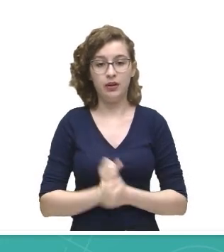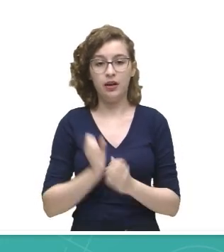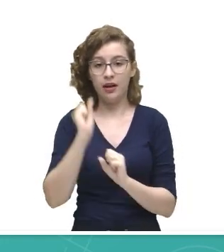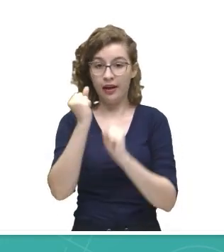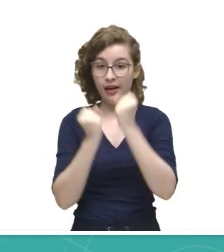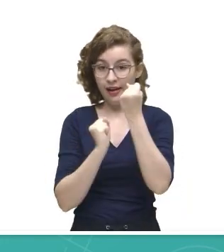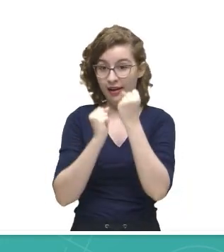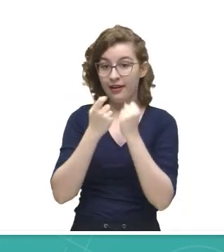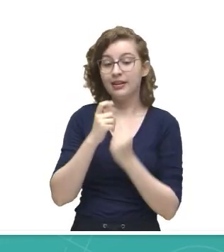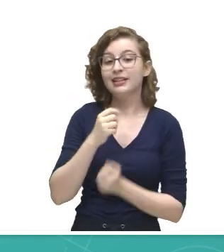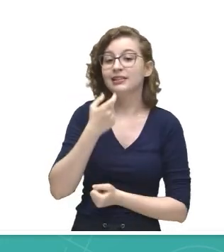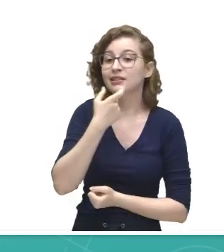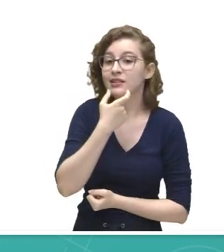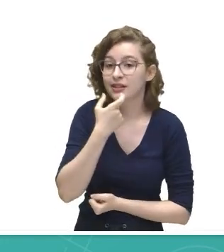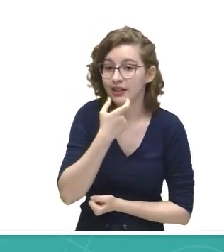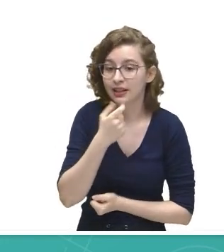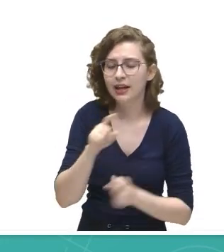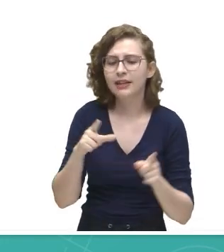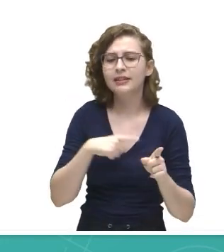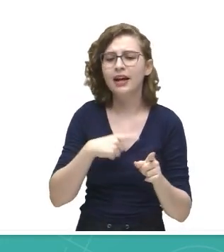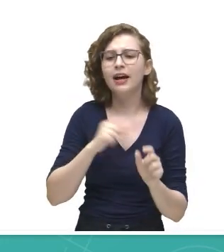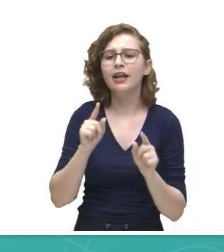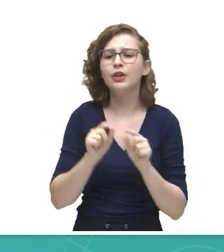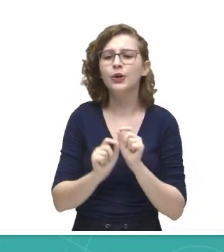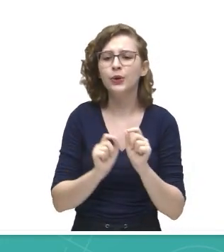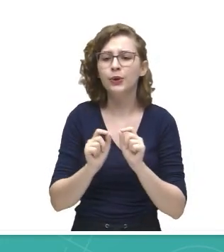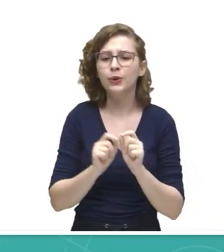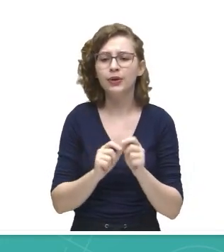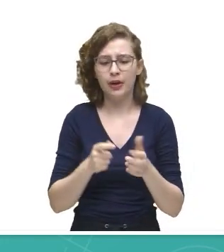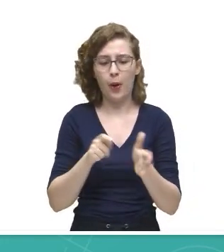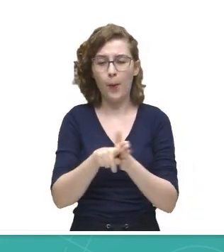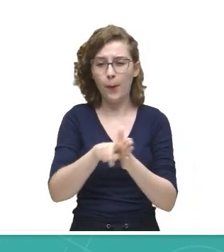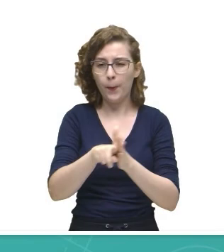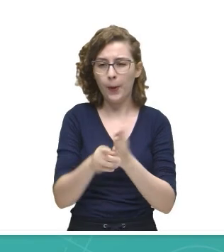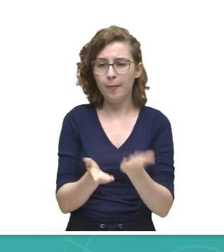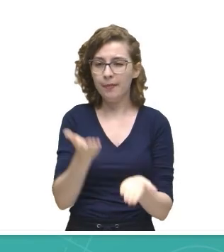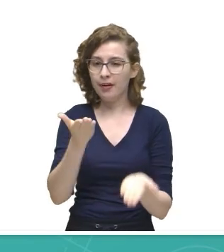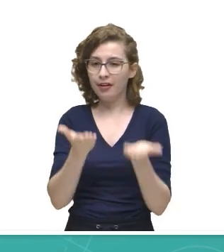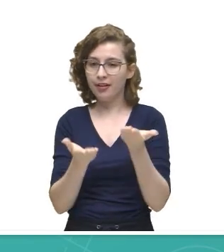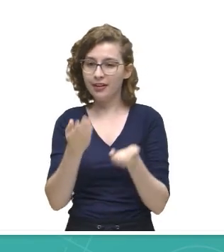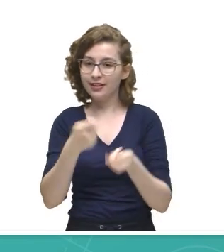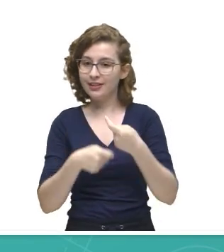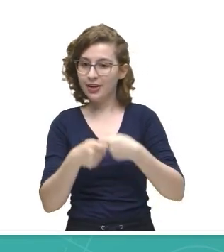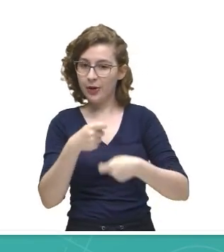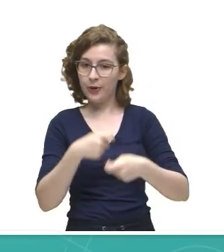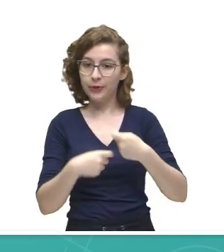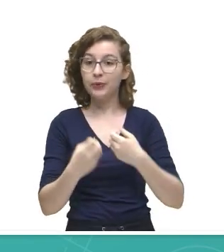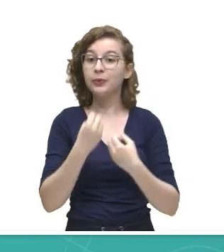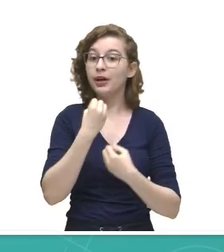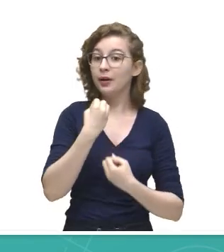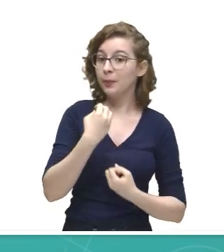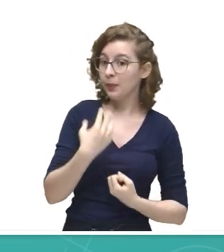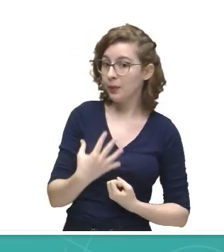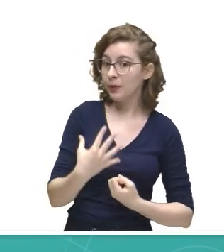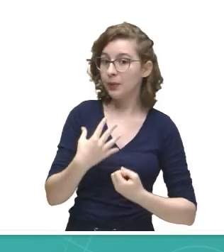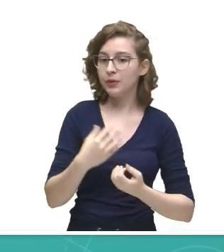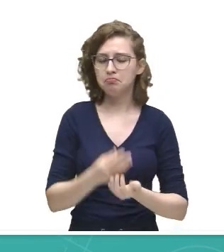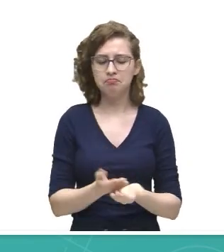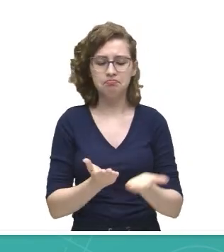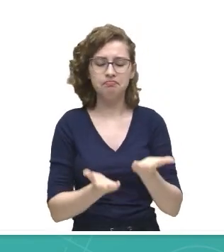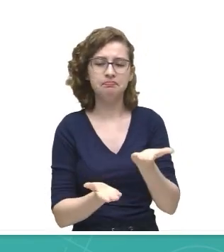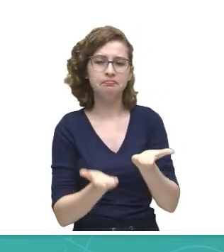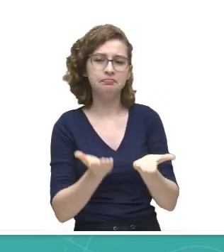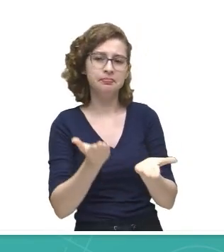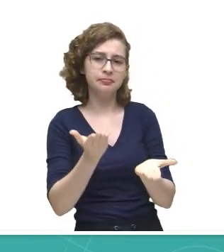ter uma balança comercial mais favorável. Lembra que eu falei para vocês durante a nossa aula? Esse equilíbrio